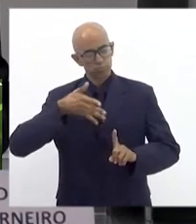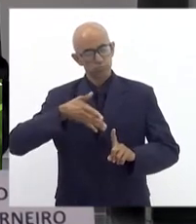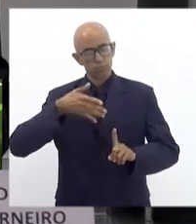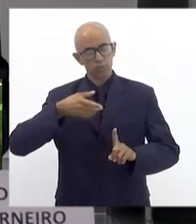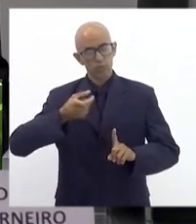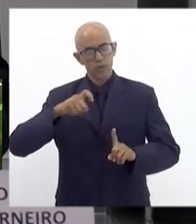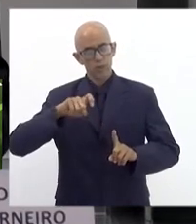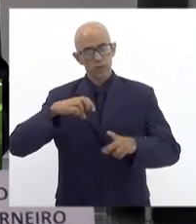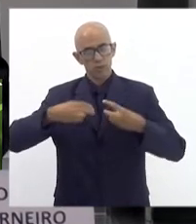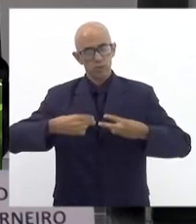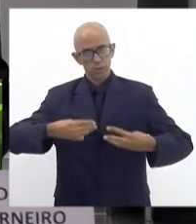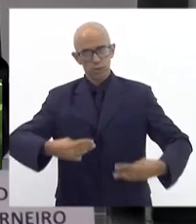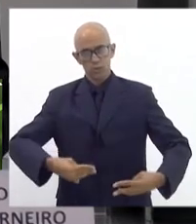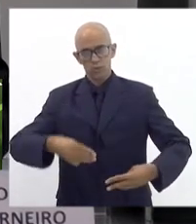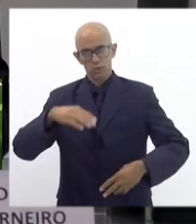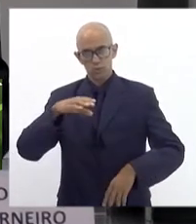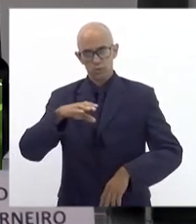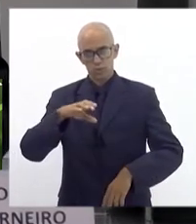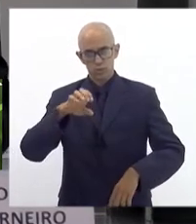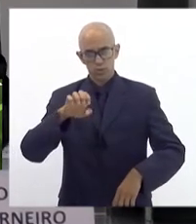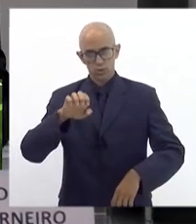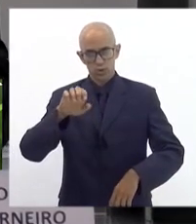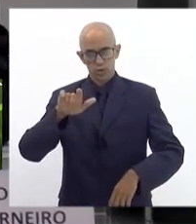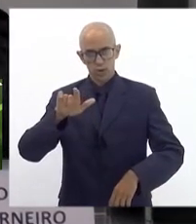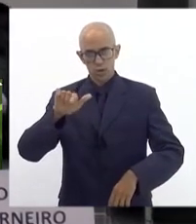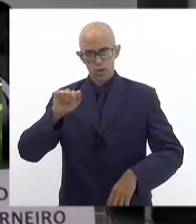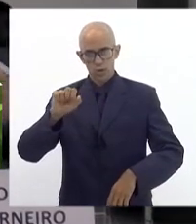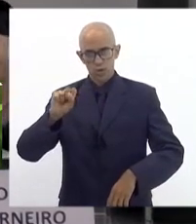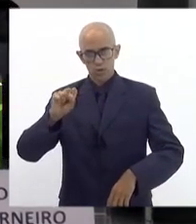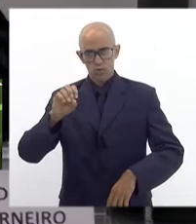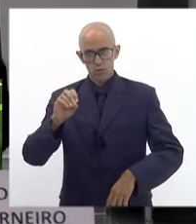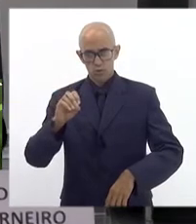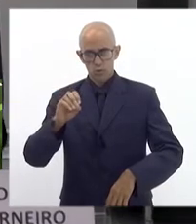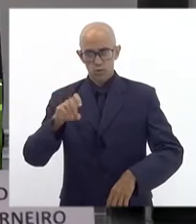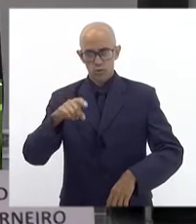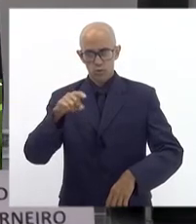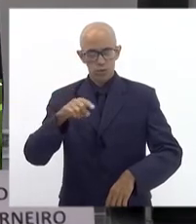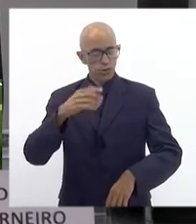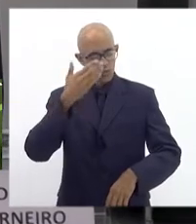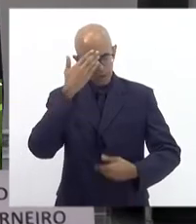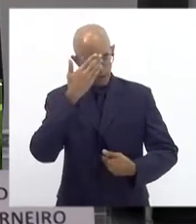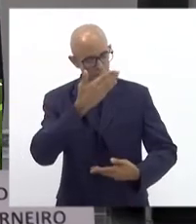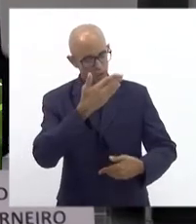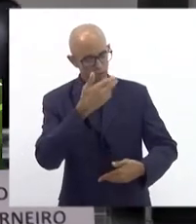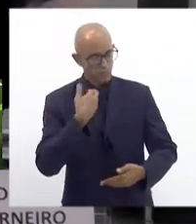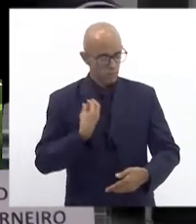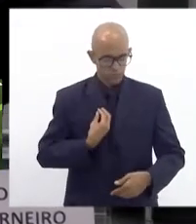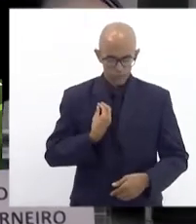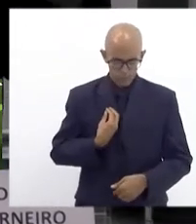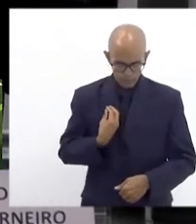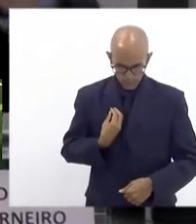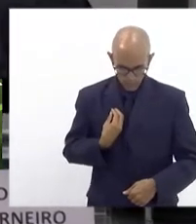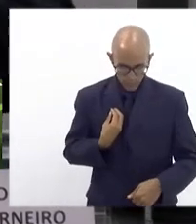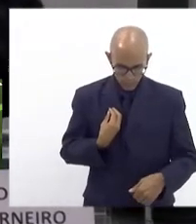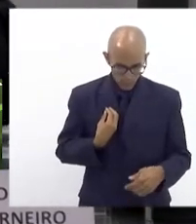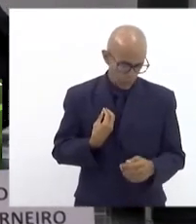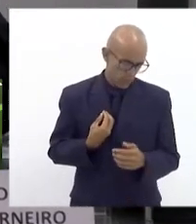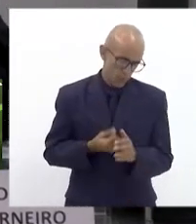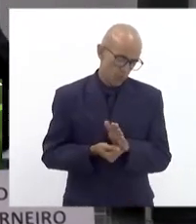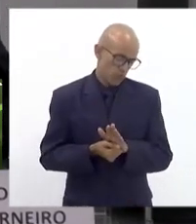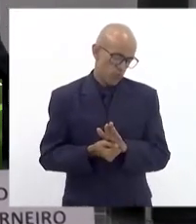passo a palavra e também, mais uma vez, renovo os meus agradecimentos pela participação em várias